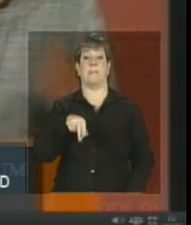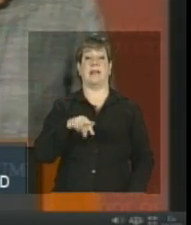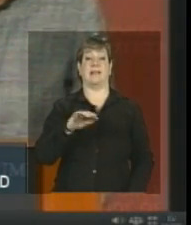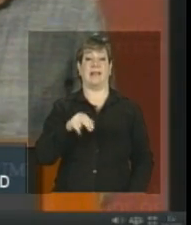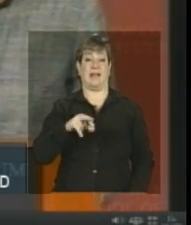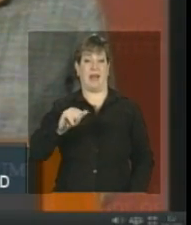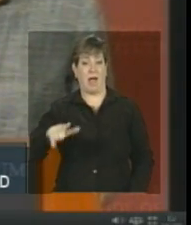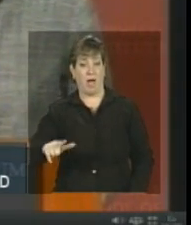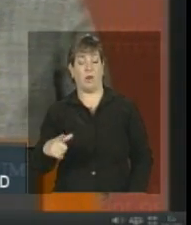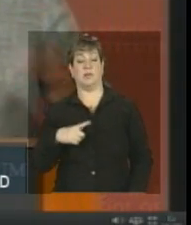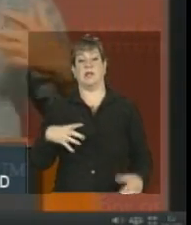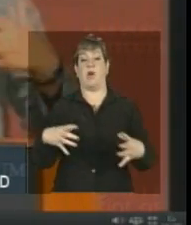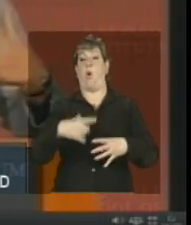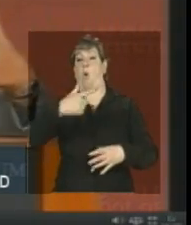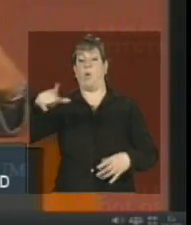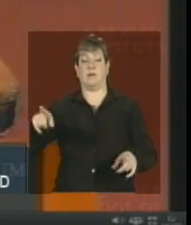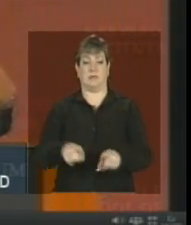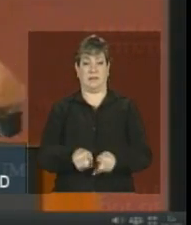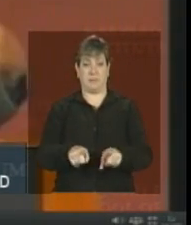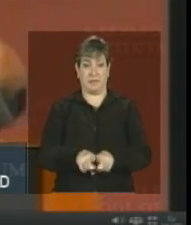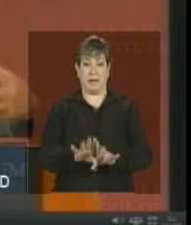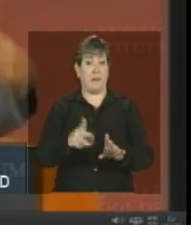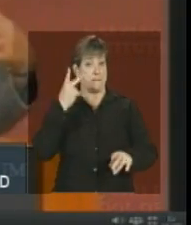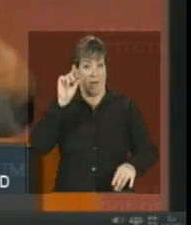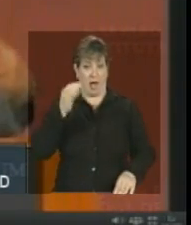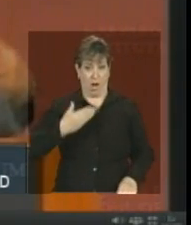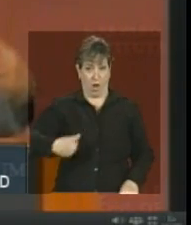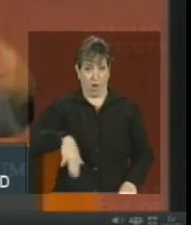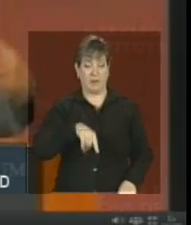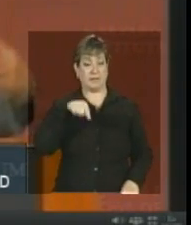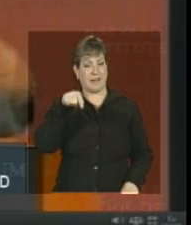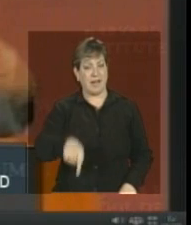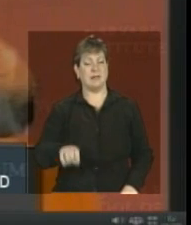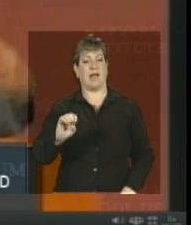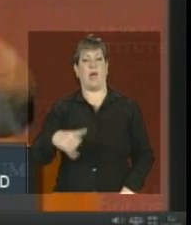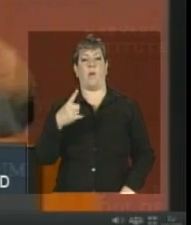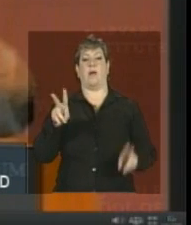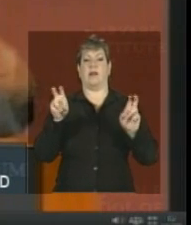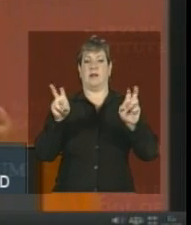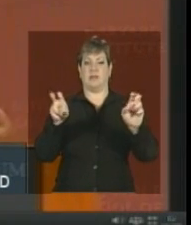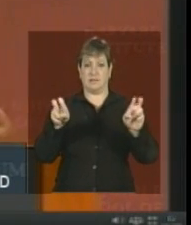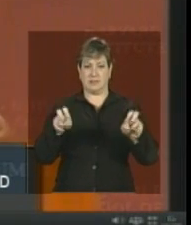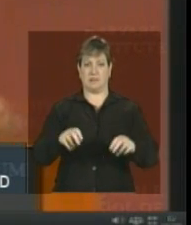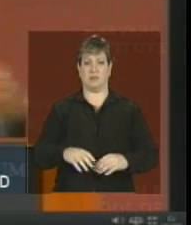e outros. E, para nós, esta é uma questão